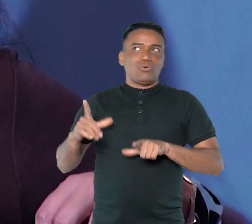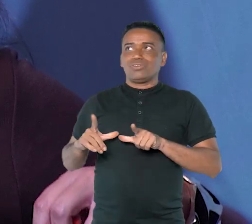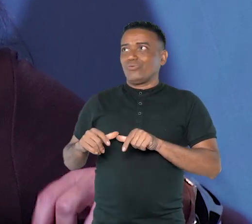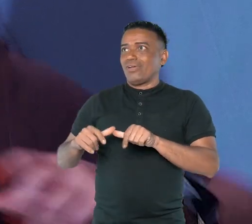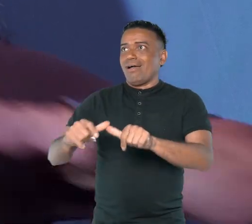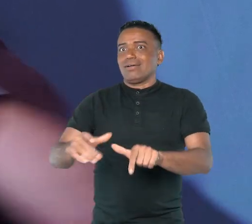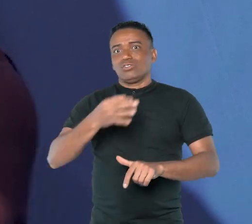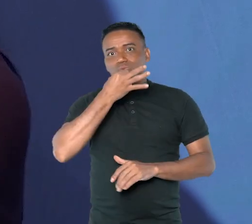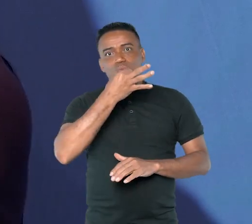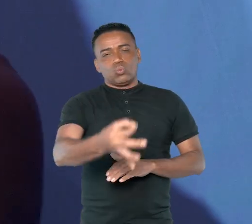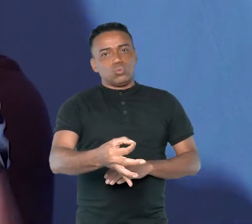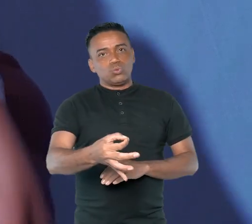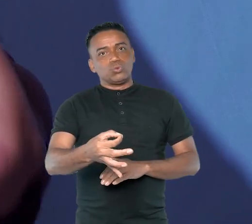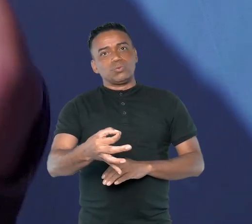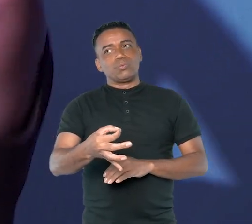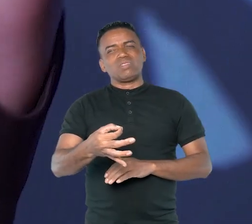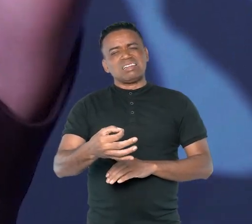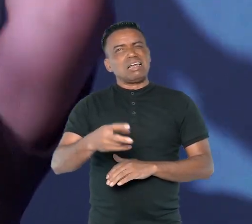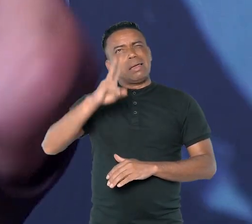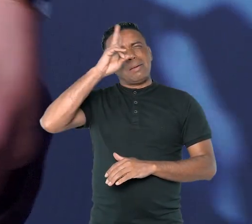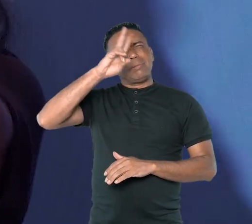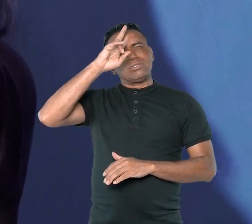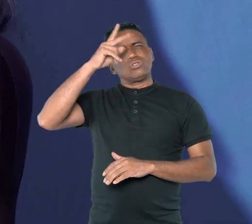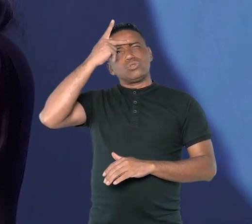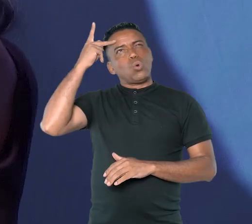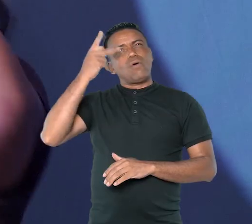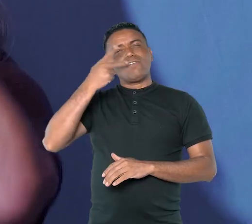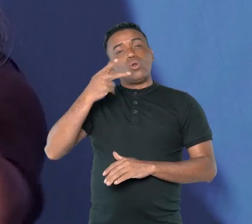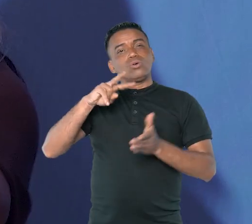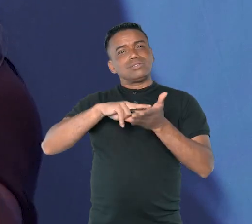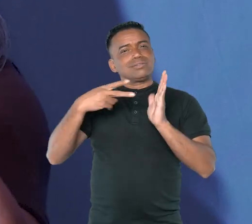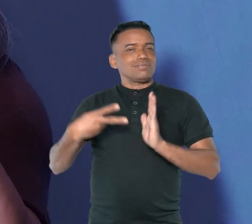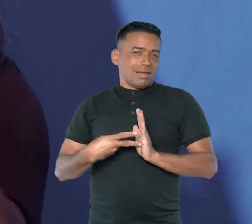viagens que eu acho que tem, alguém aqui falou, já não me lembro, que tem um sentido, né?